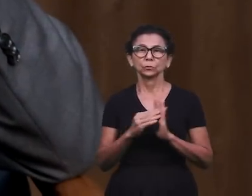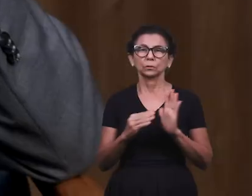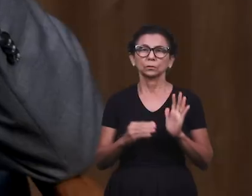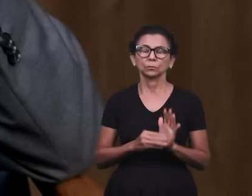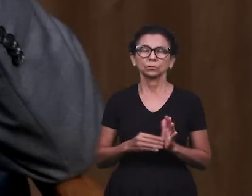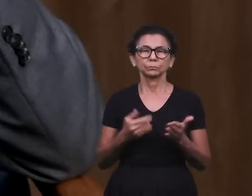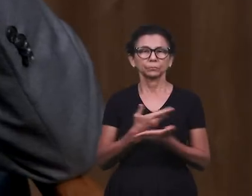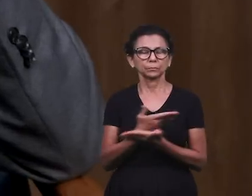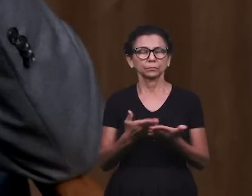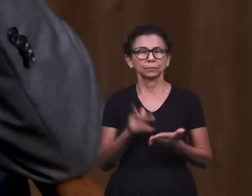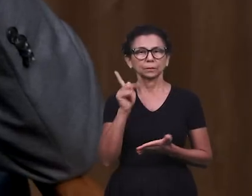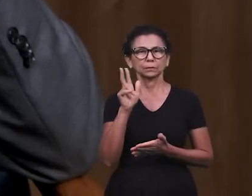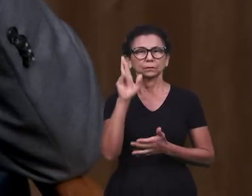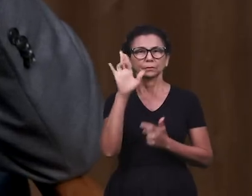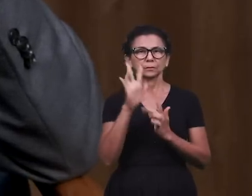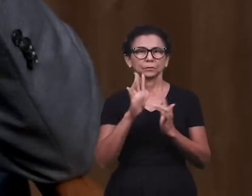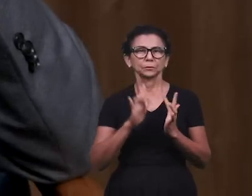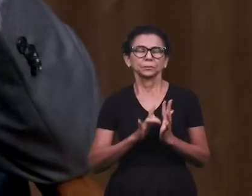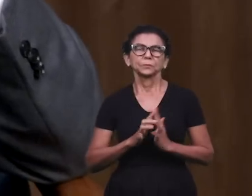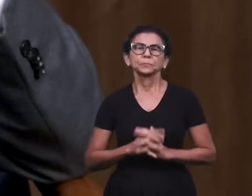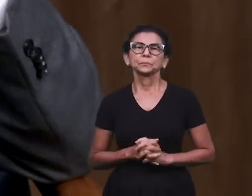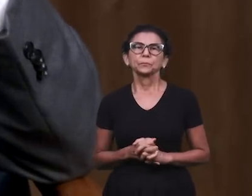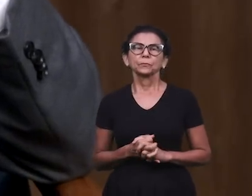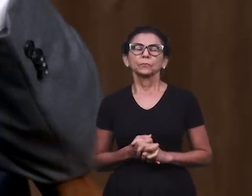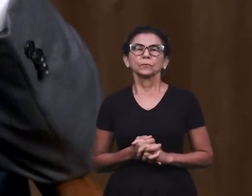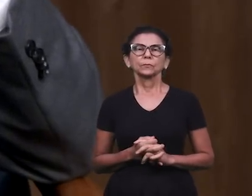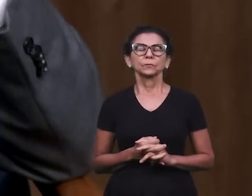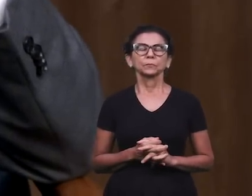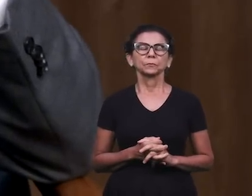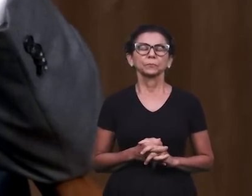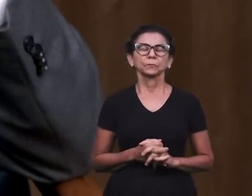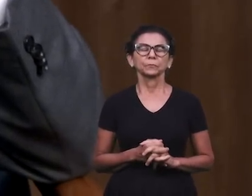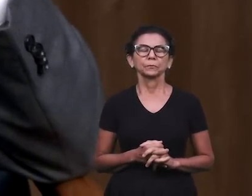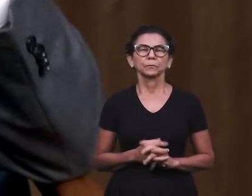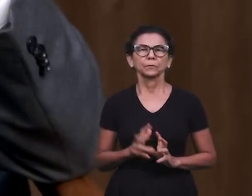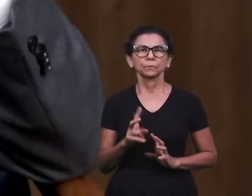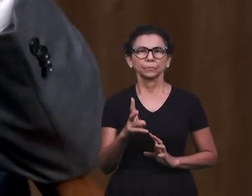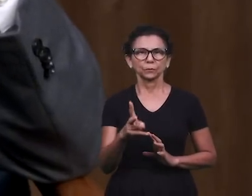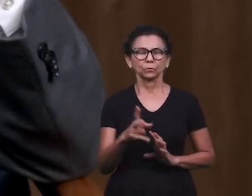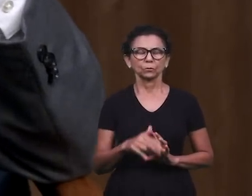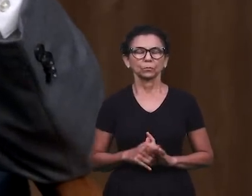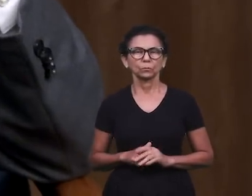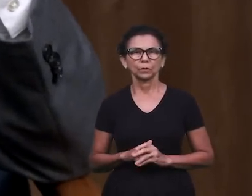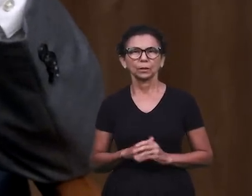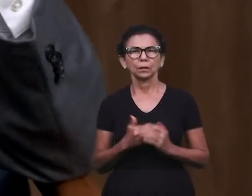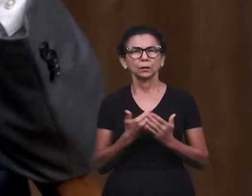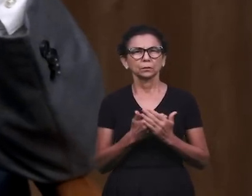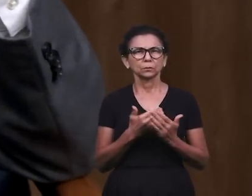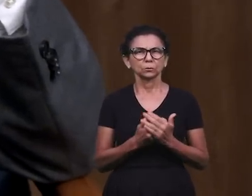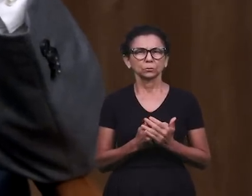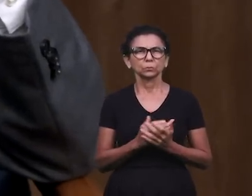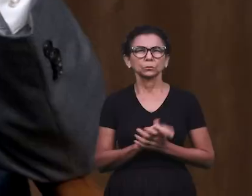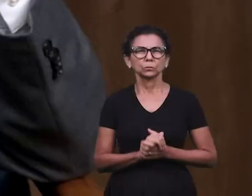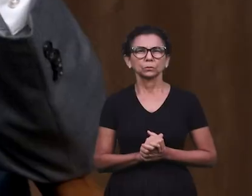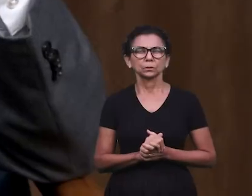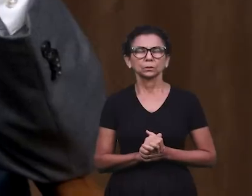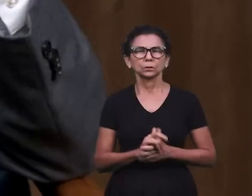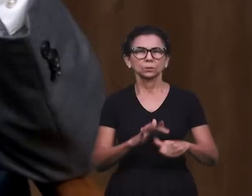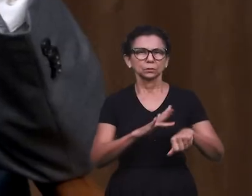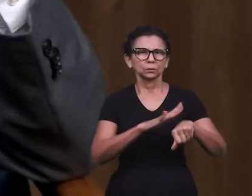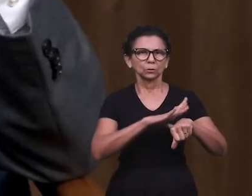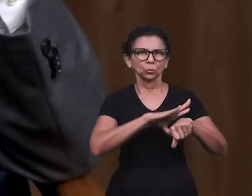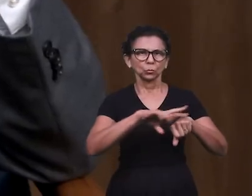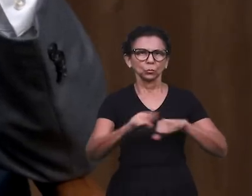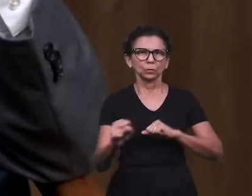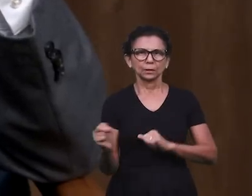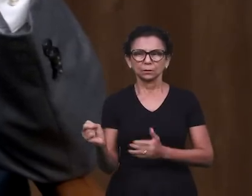conteúdos, a todos a paz do Senhor. Nós vamos continuar naquele nosso estudo sobre as curas